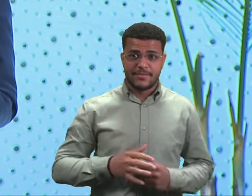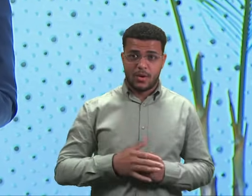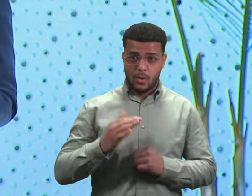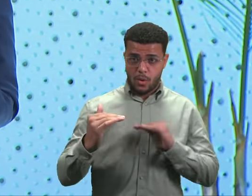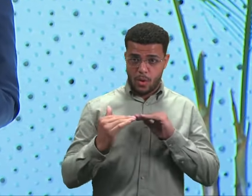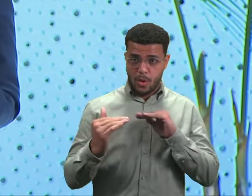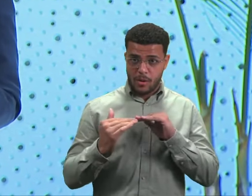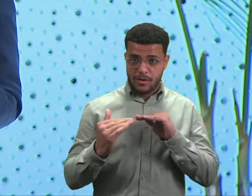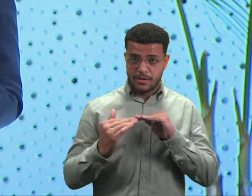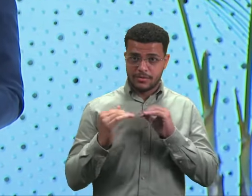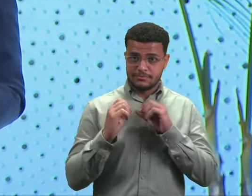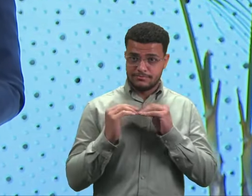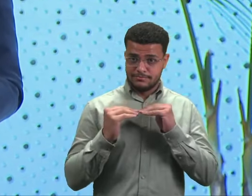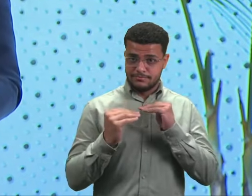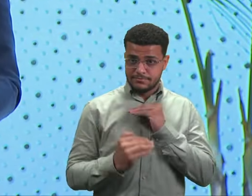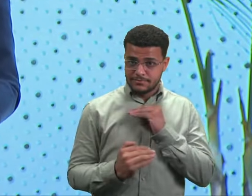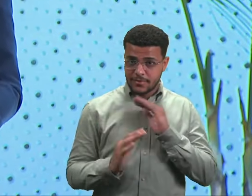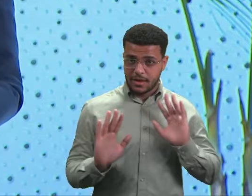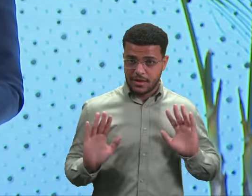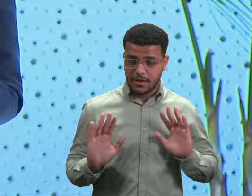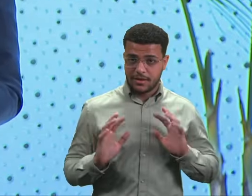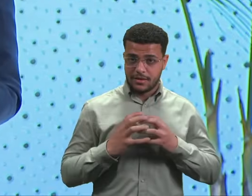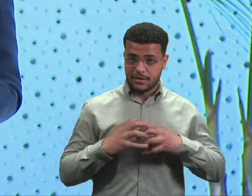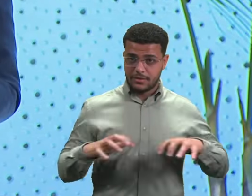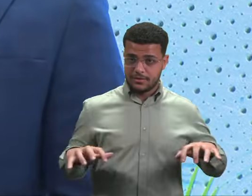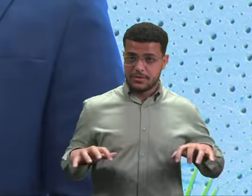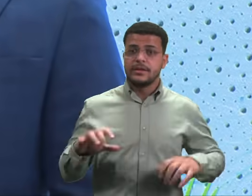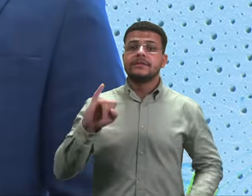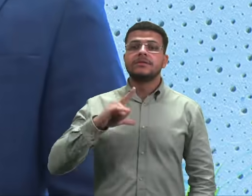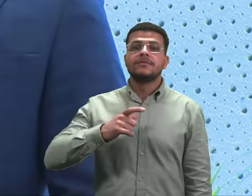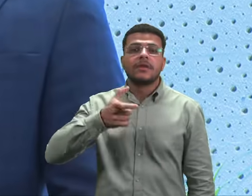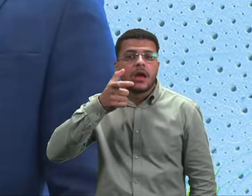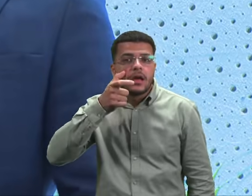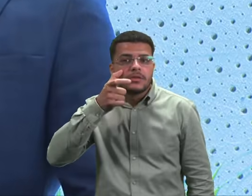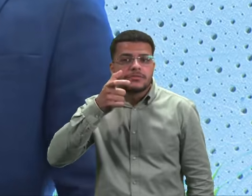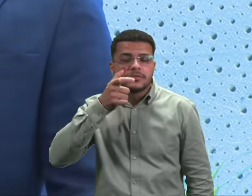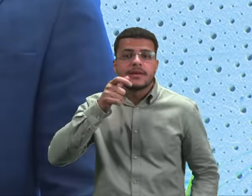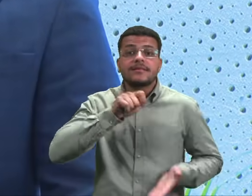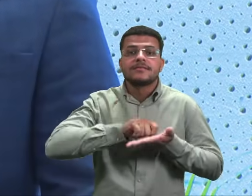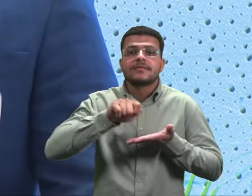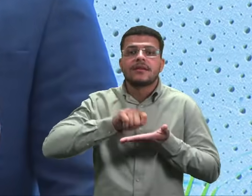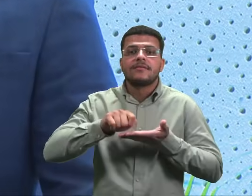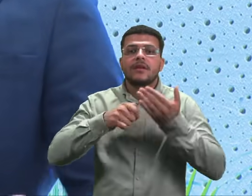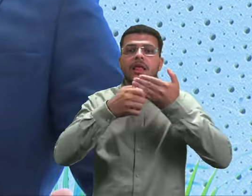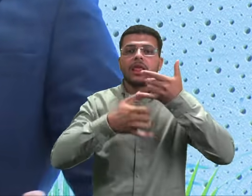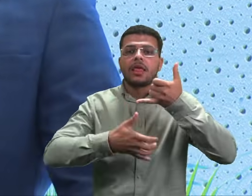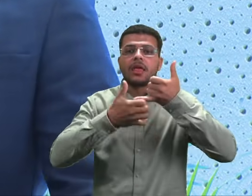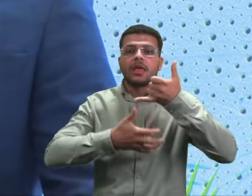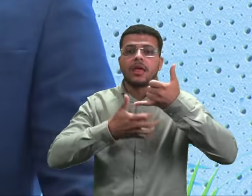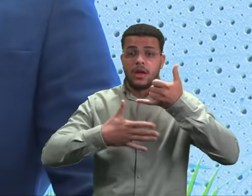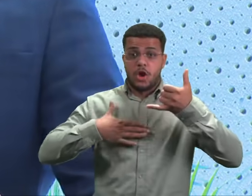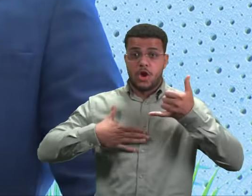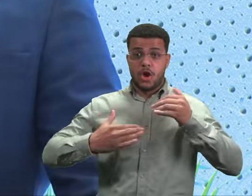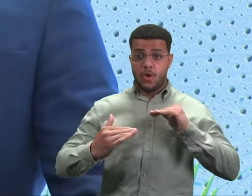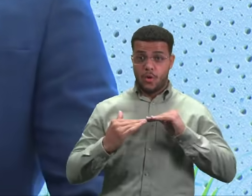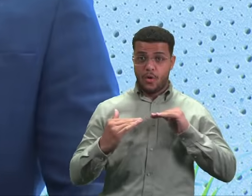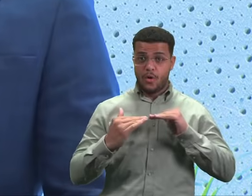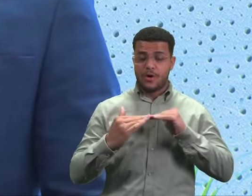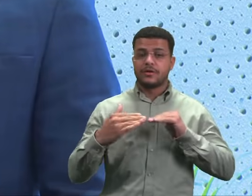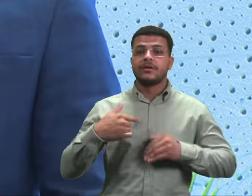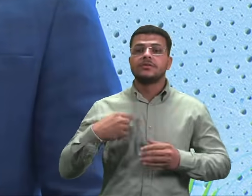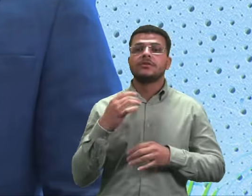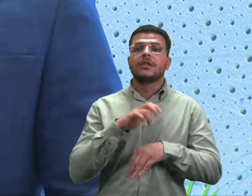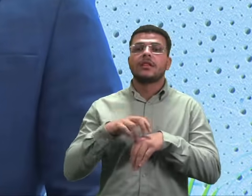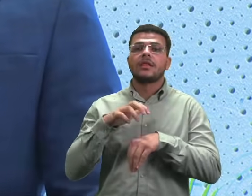Concorda comigo que é a desunião? Você que está nos assistindo aí, se você concorda, escreve ali nos comentários. Eu concordo. Desunião,